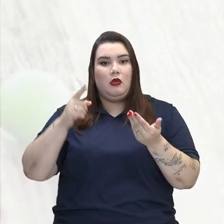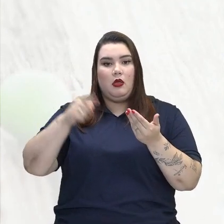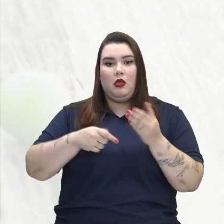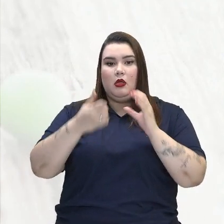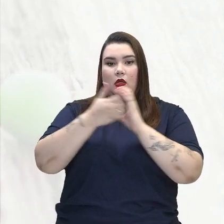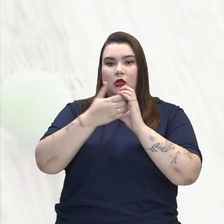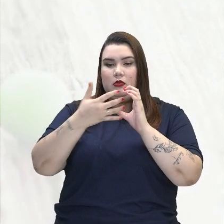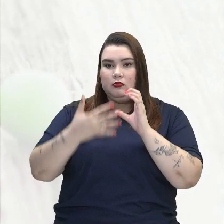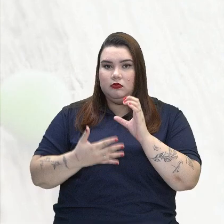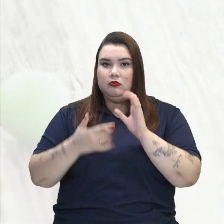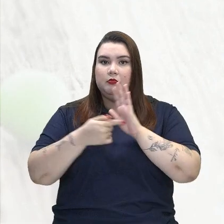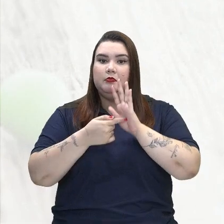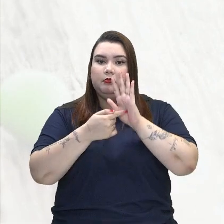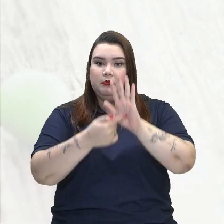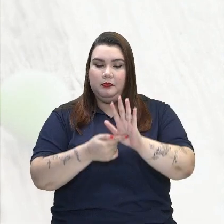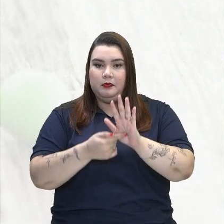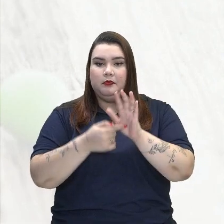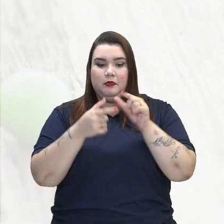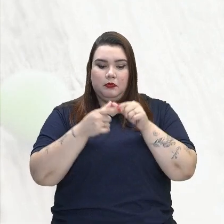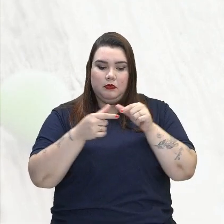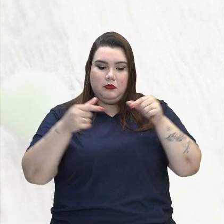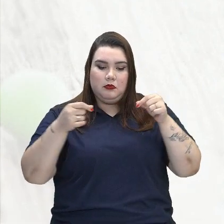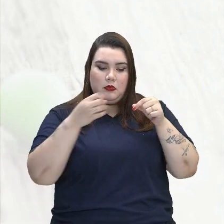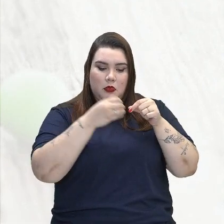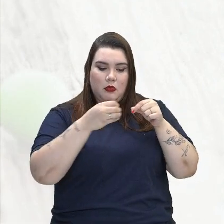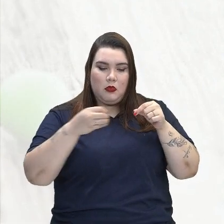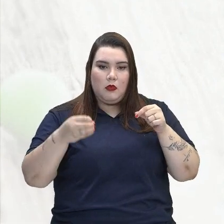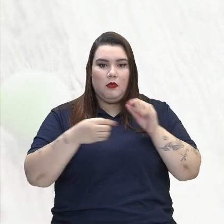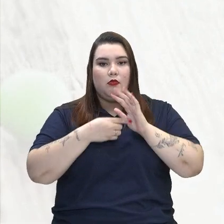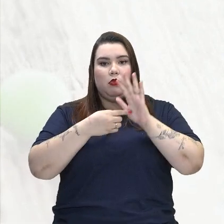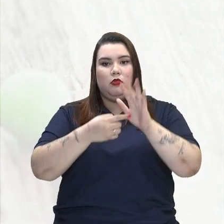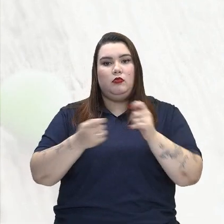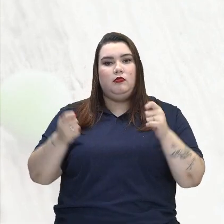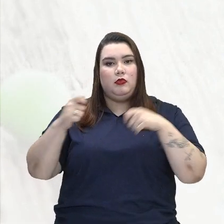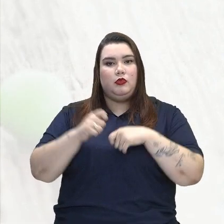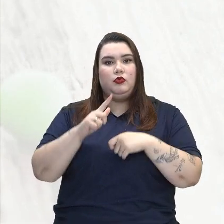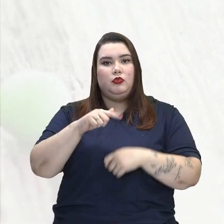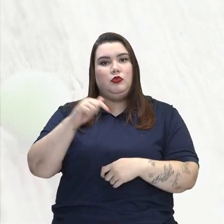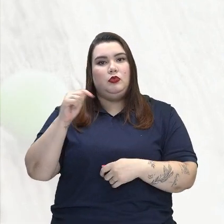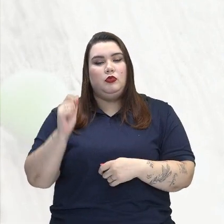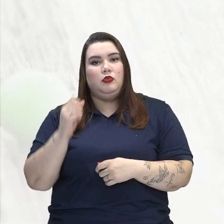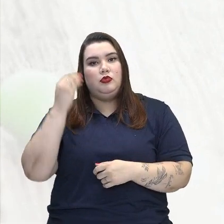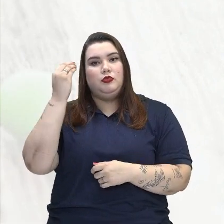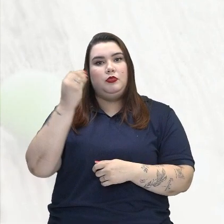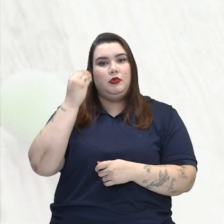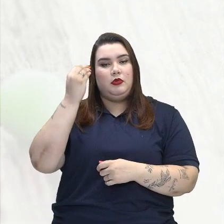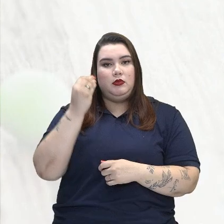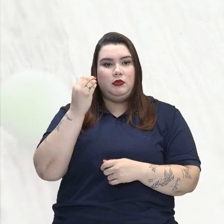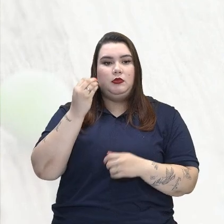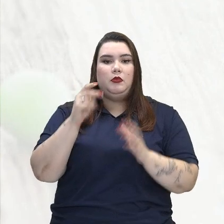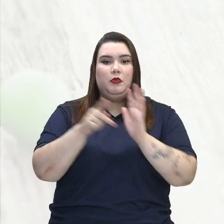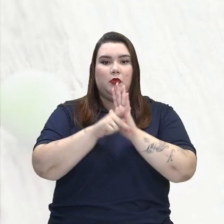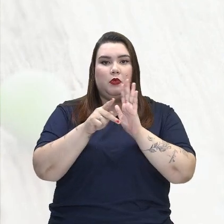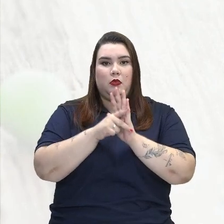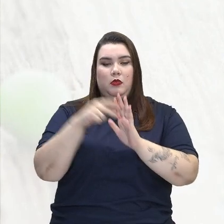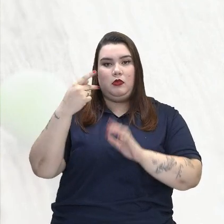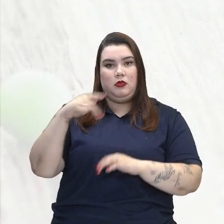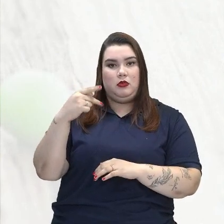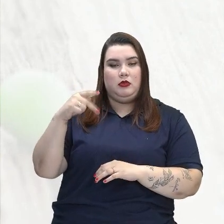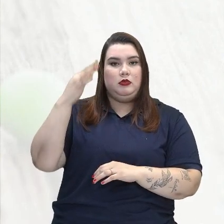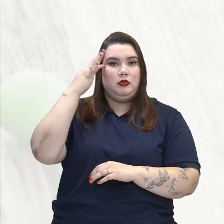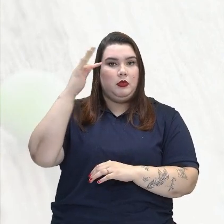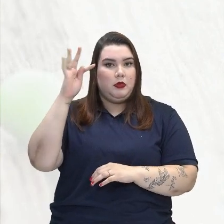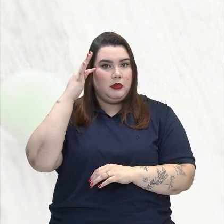características evidenciadas pelas ervilhas que fizeram com que elas fossem, então, eleitas aí para o experimento, por Mendel. E como que ele